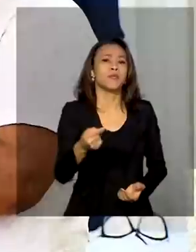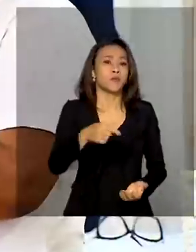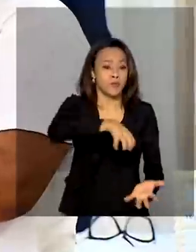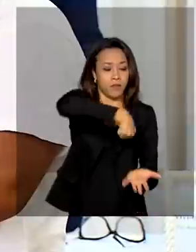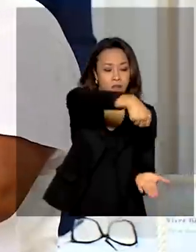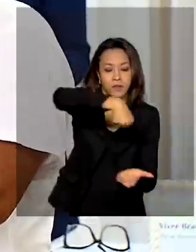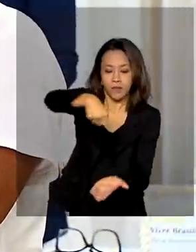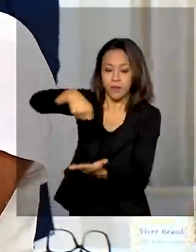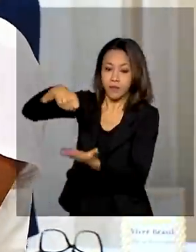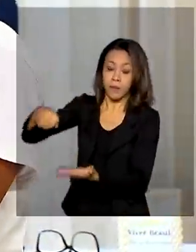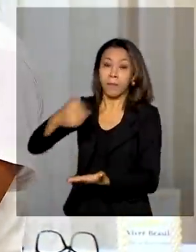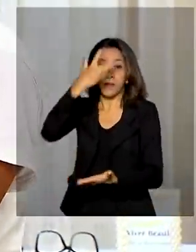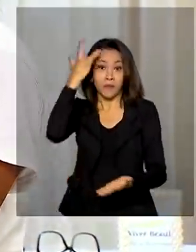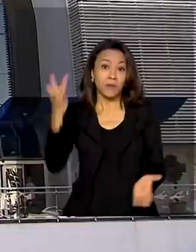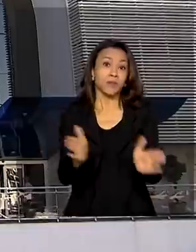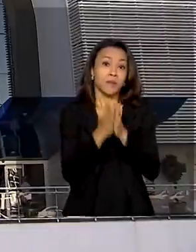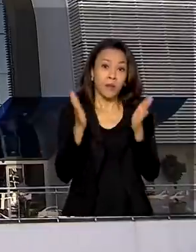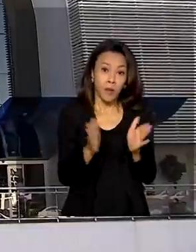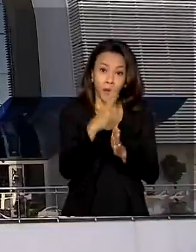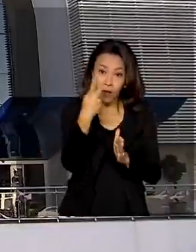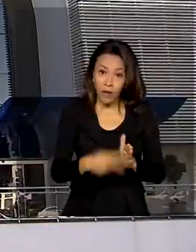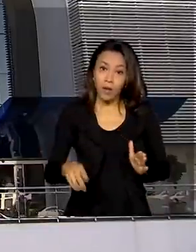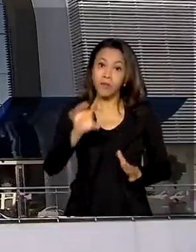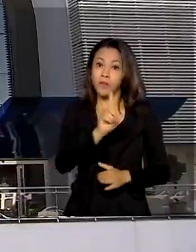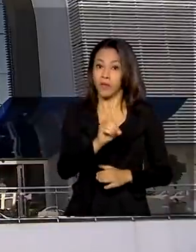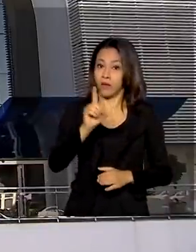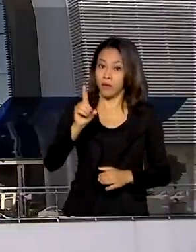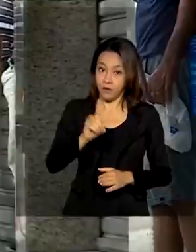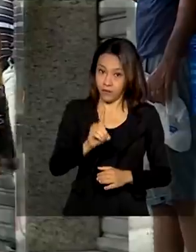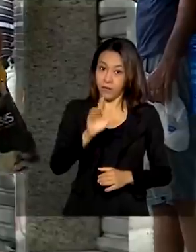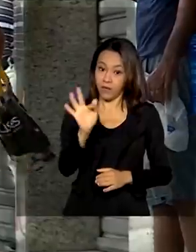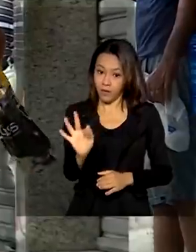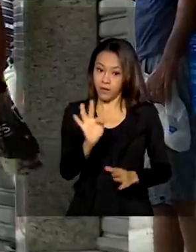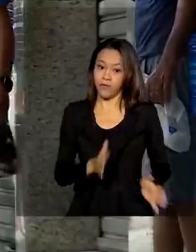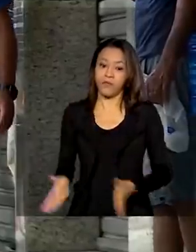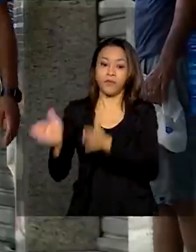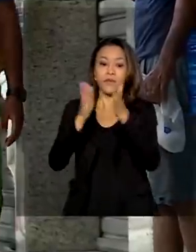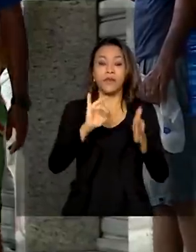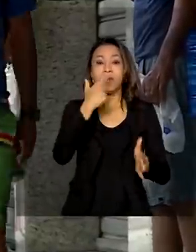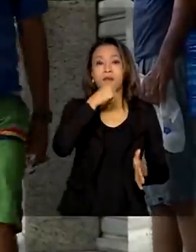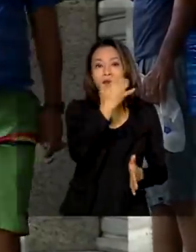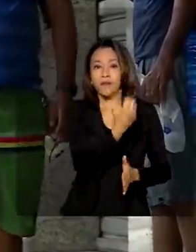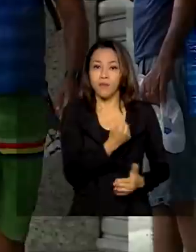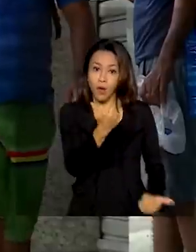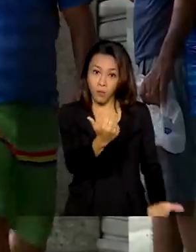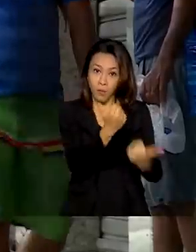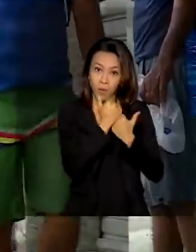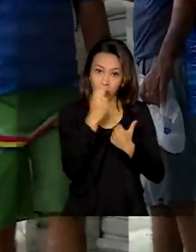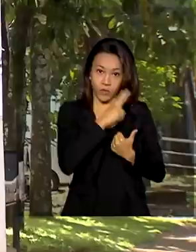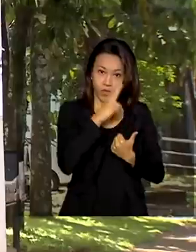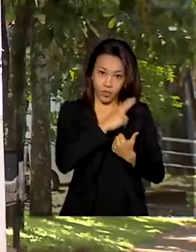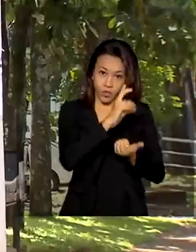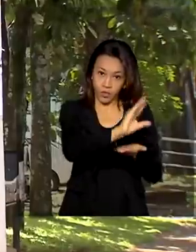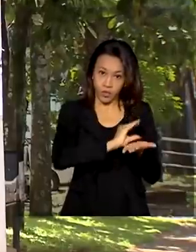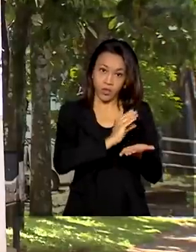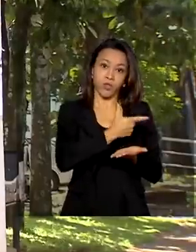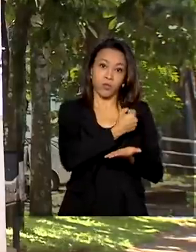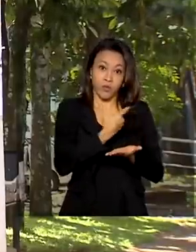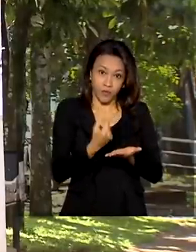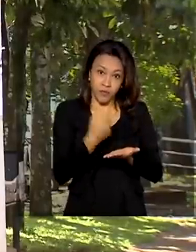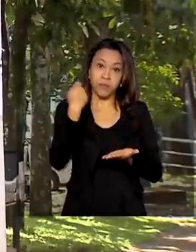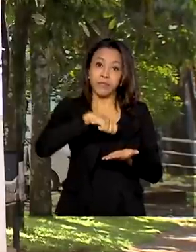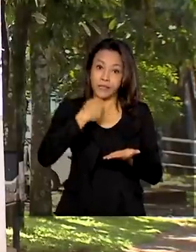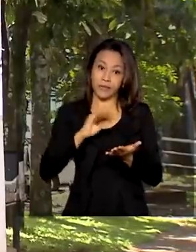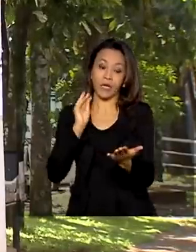Famílias carentes do Distrito Federal quem recebeu auxílio emergencial em 2020 precisa declarar o